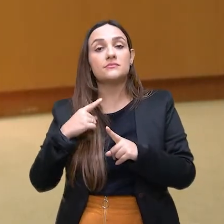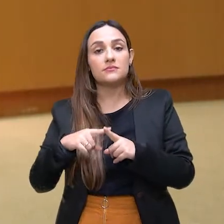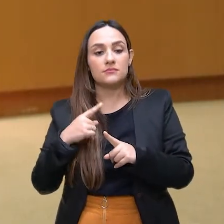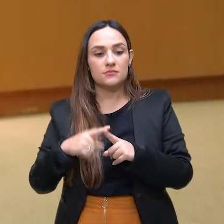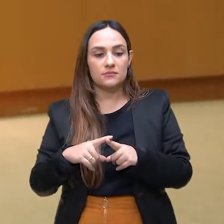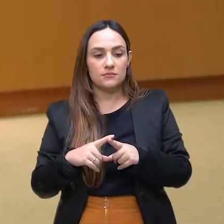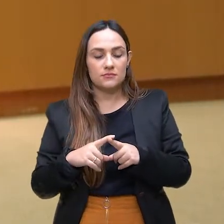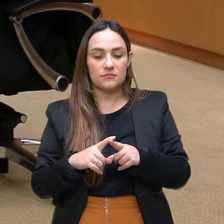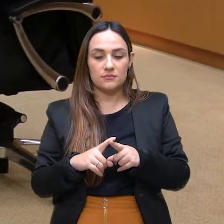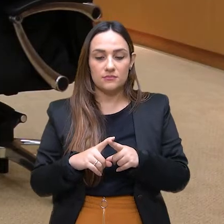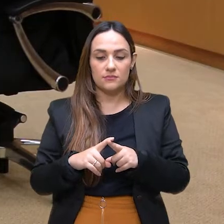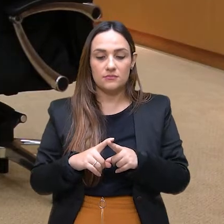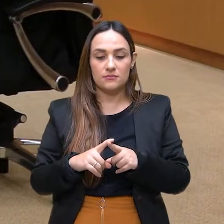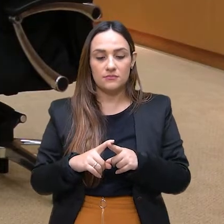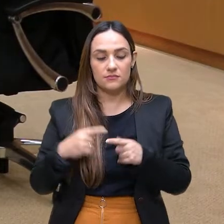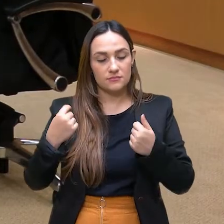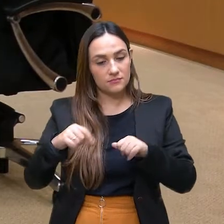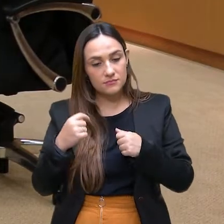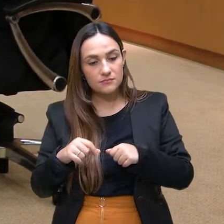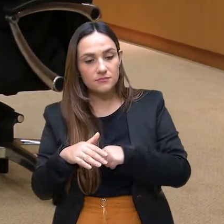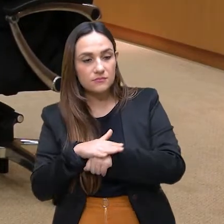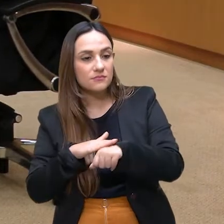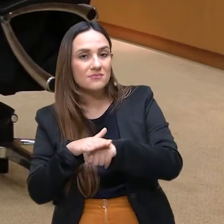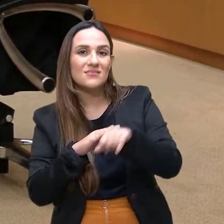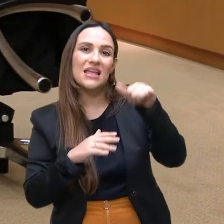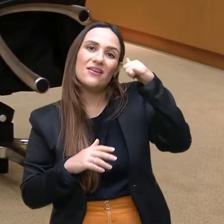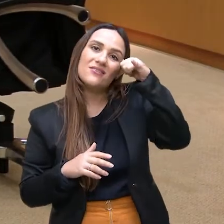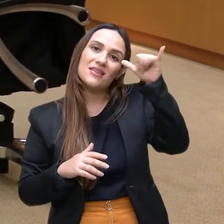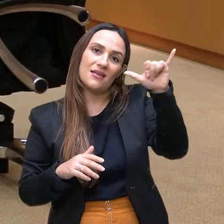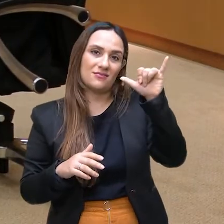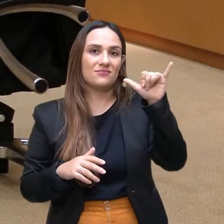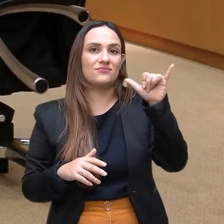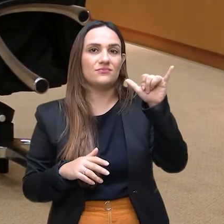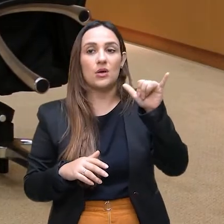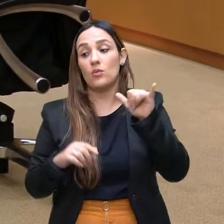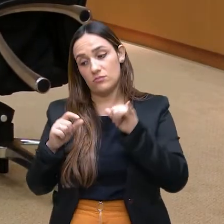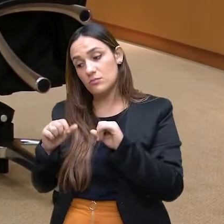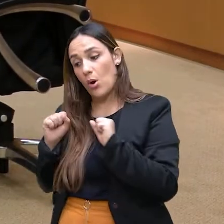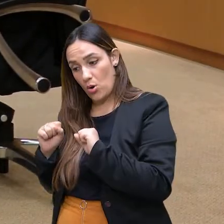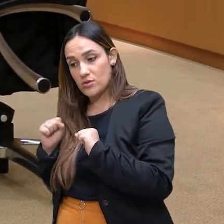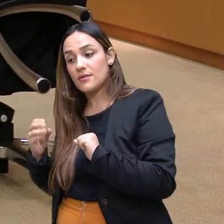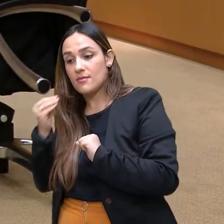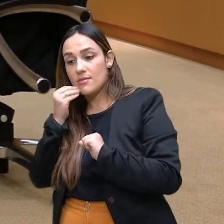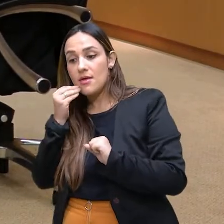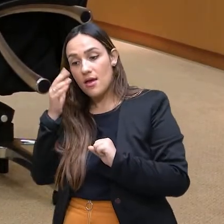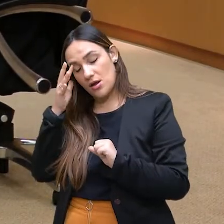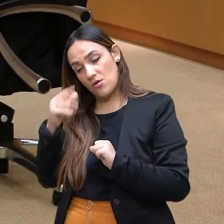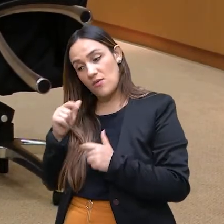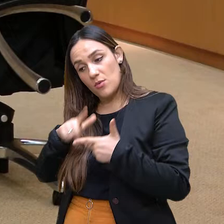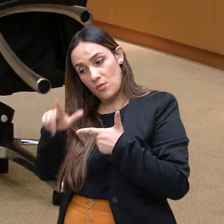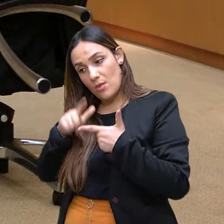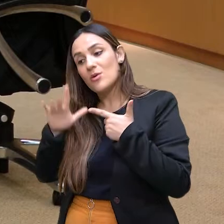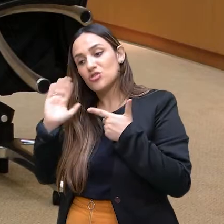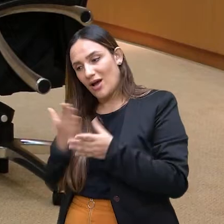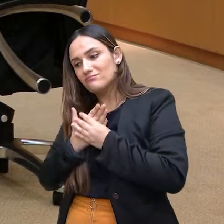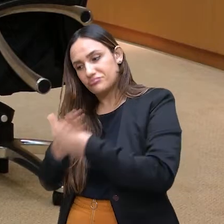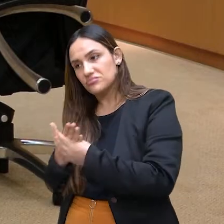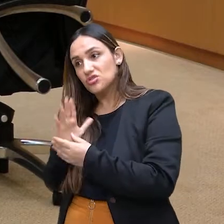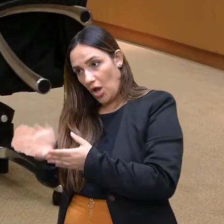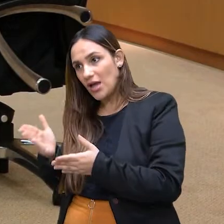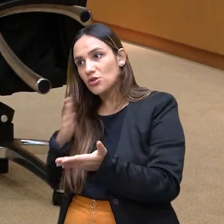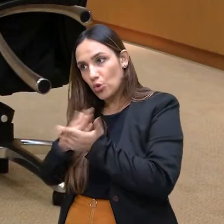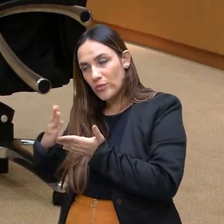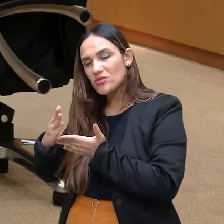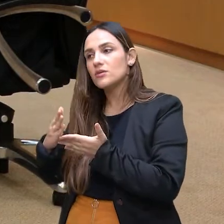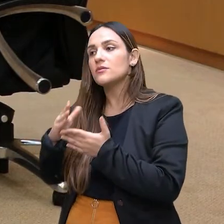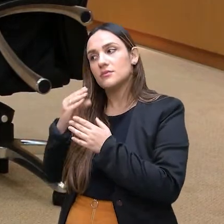conciliação, fazer com que ela trabalhe também na pré-judicialização, ou seja, enquanto ainda